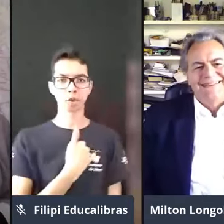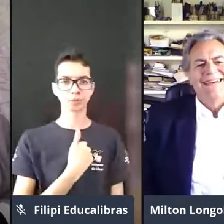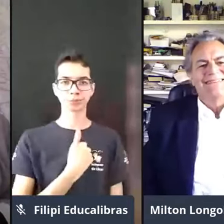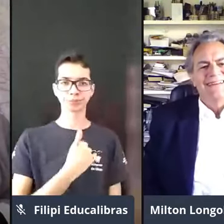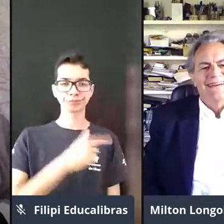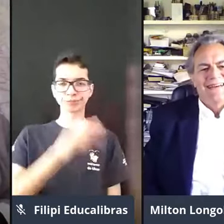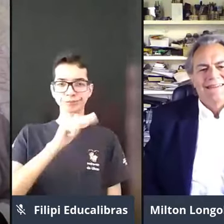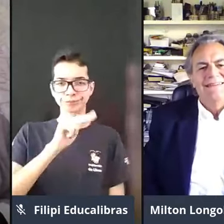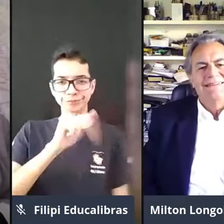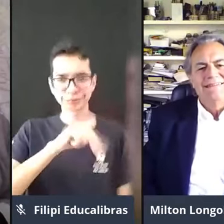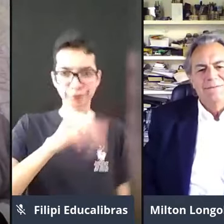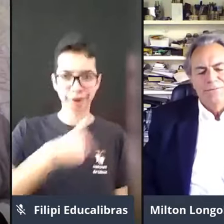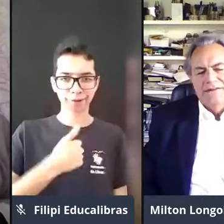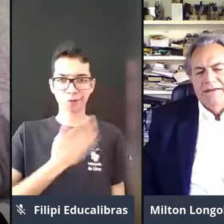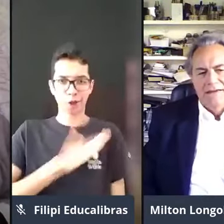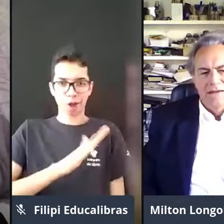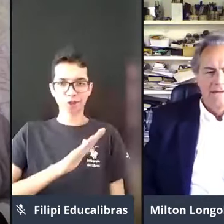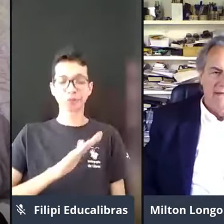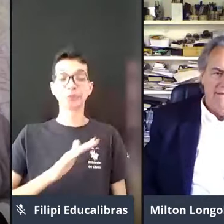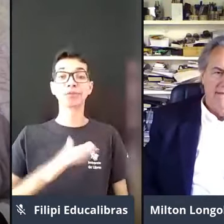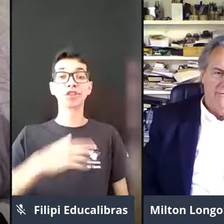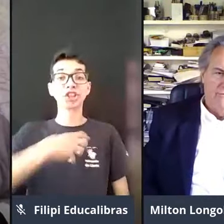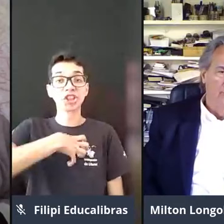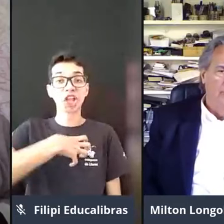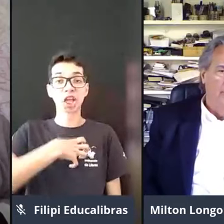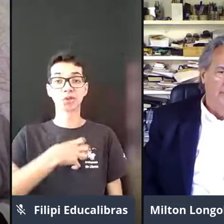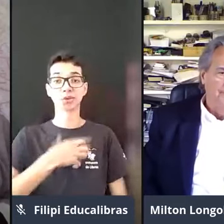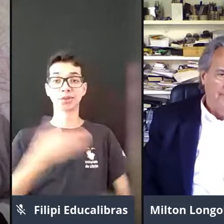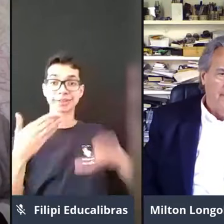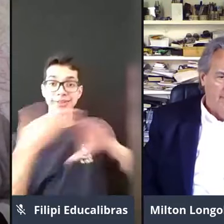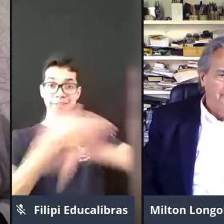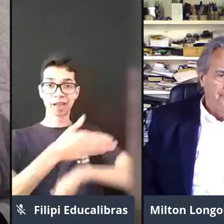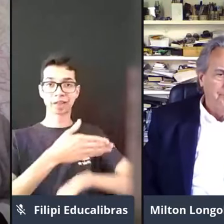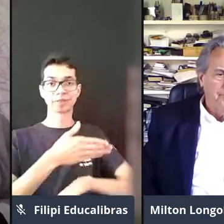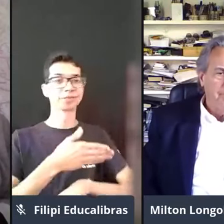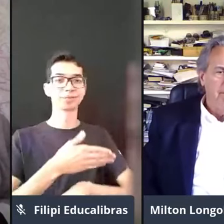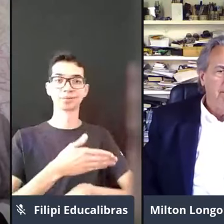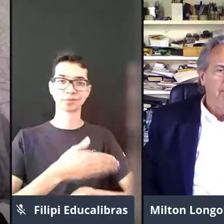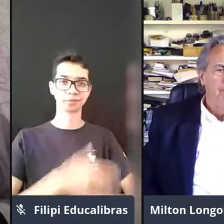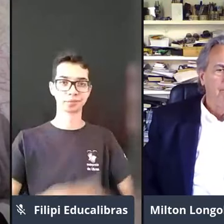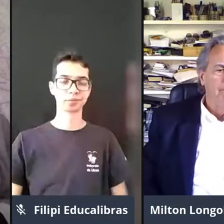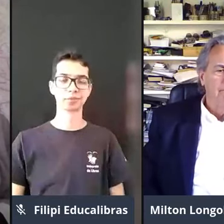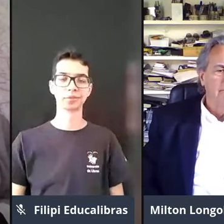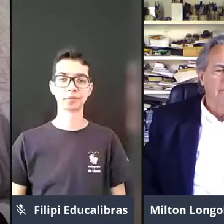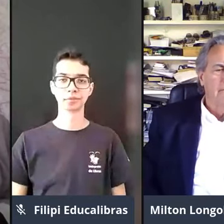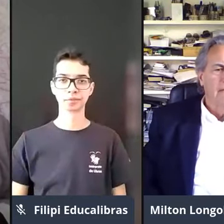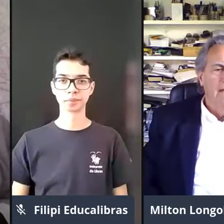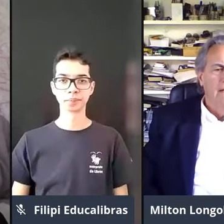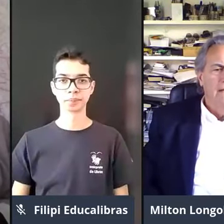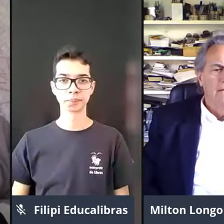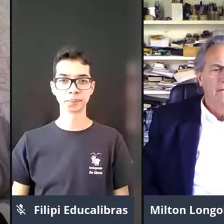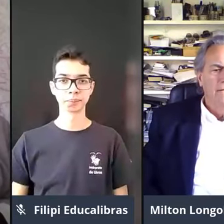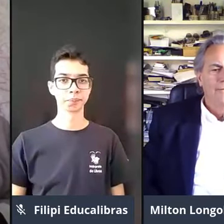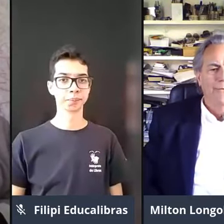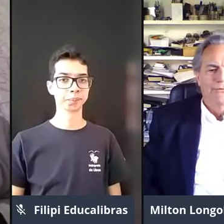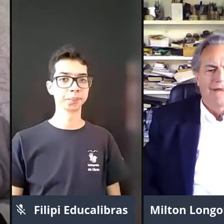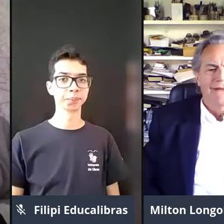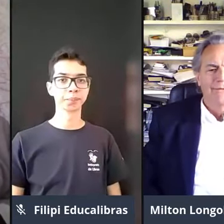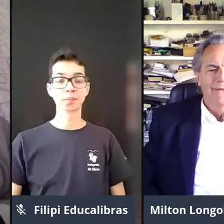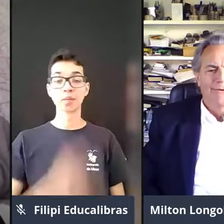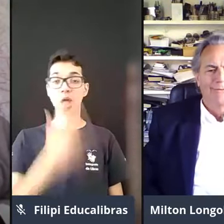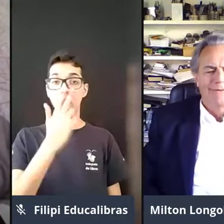disso, desse tipo de acesso. Não vou, tá? Cara, o Bruno caiu de